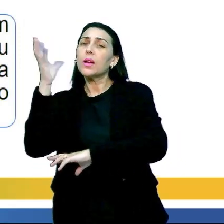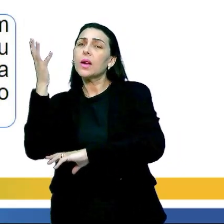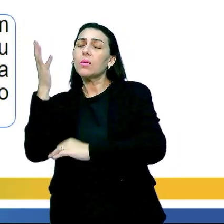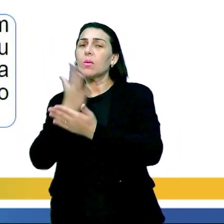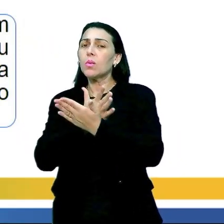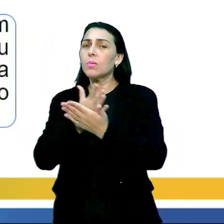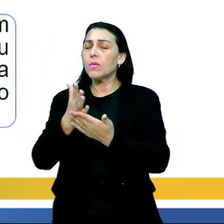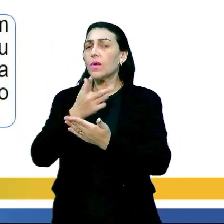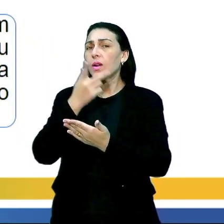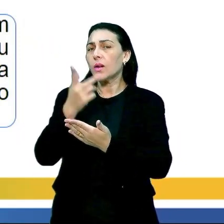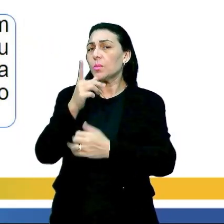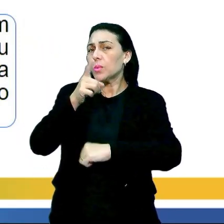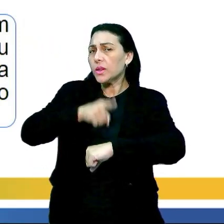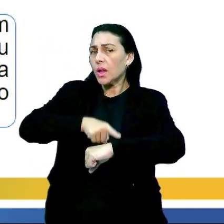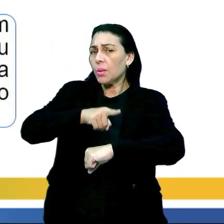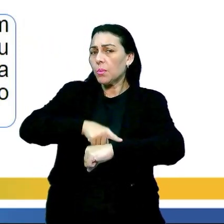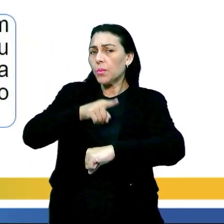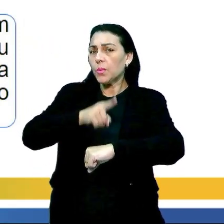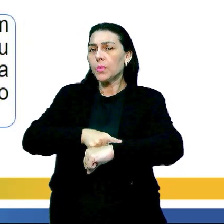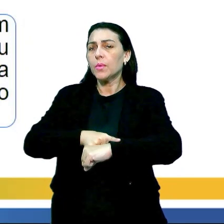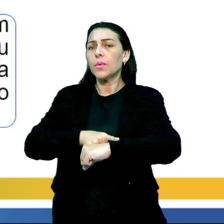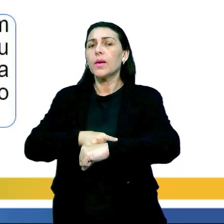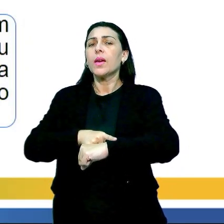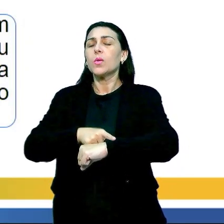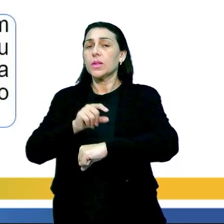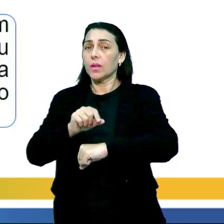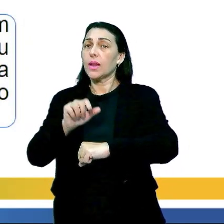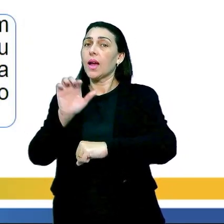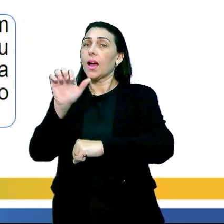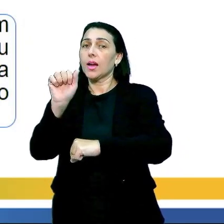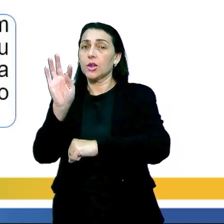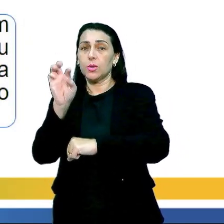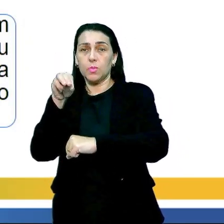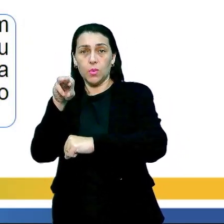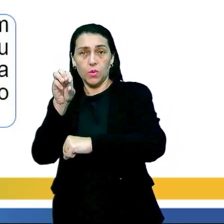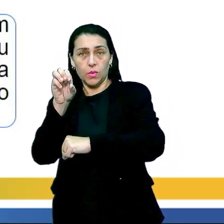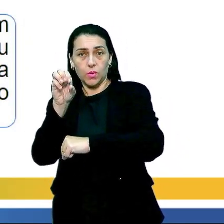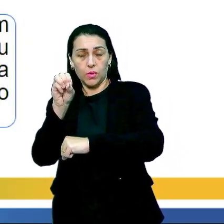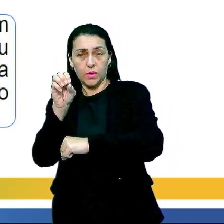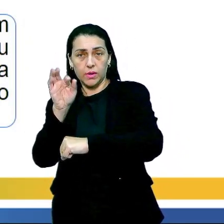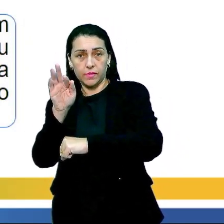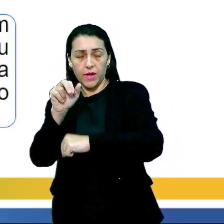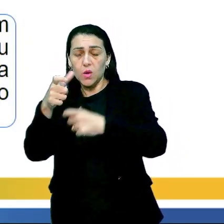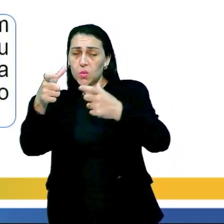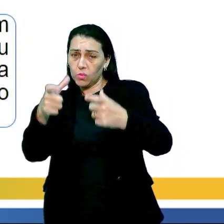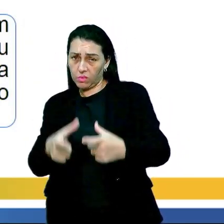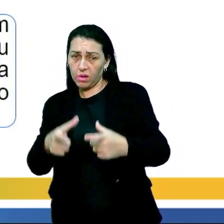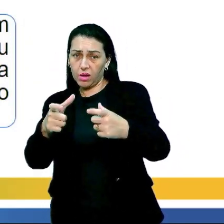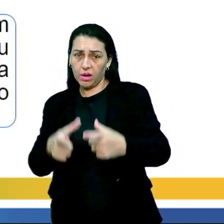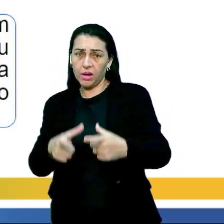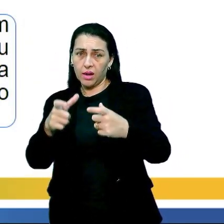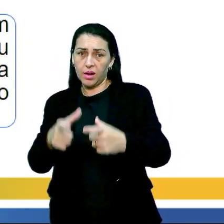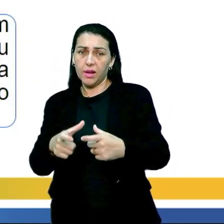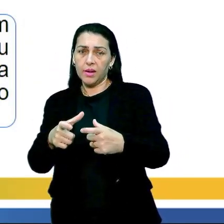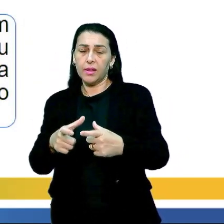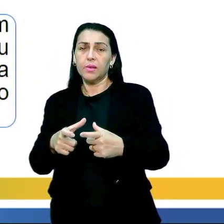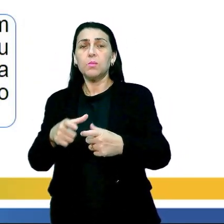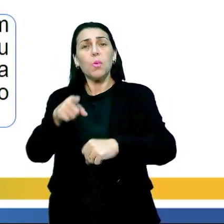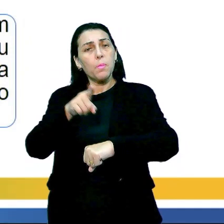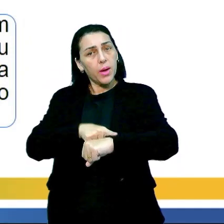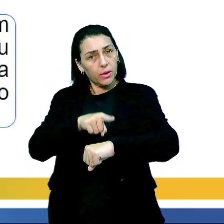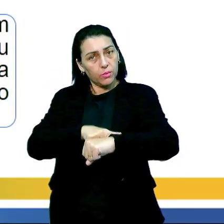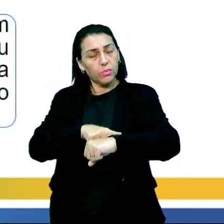Vamos começar então falando sobre o tempo. O tempo é o estado da atmosfera de um lugar, de um determinado lugar, em um